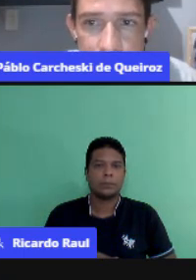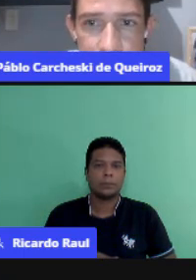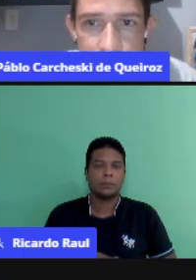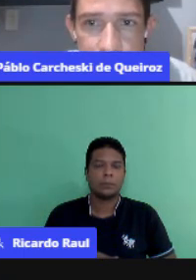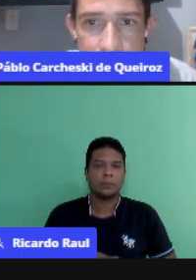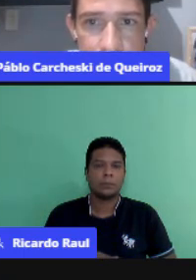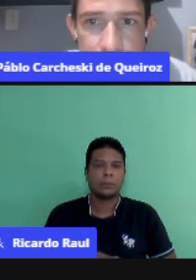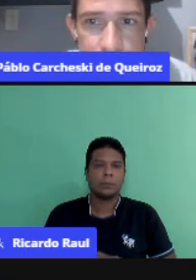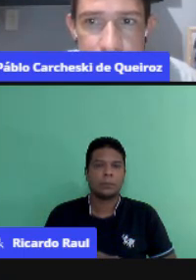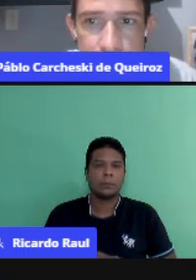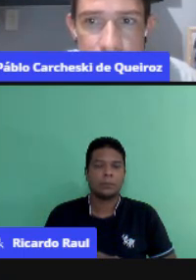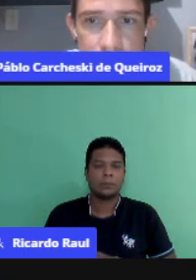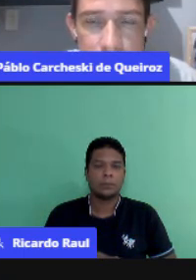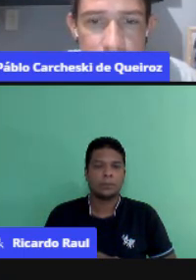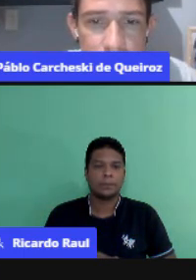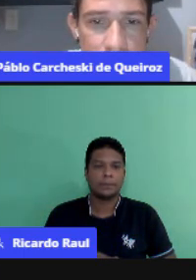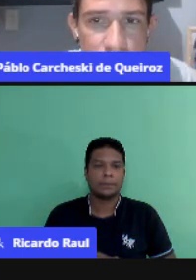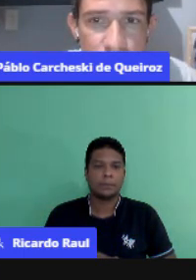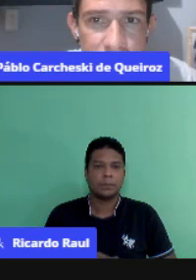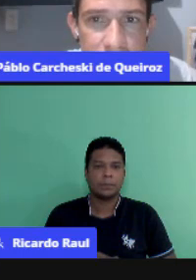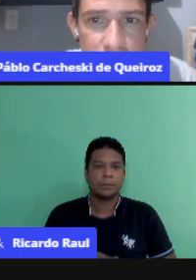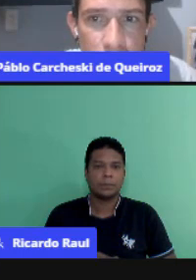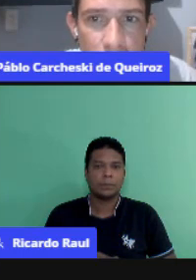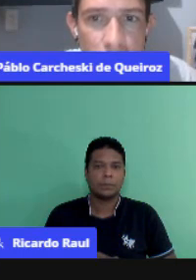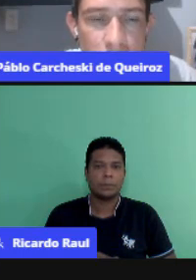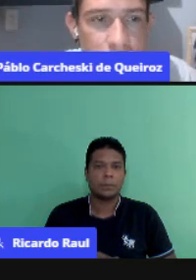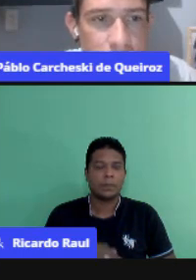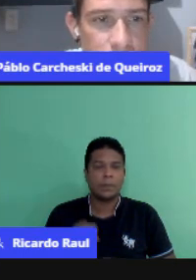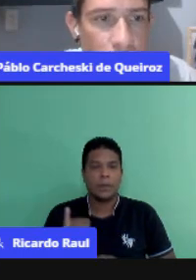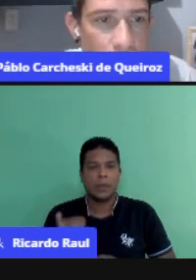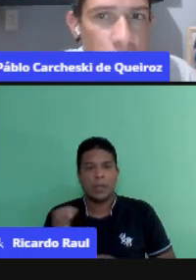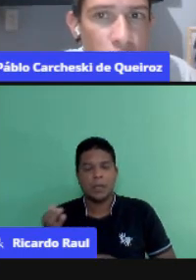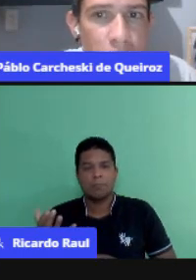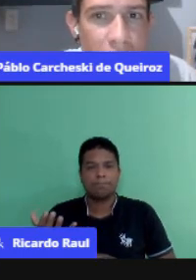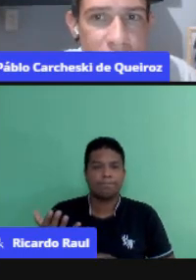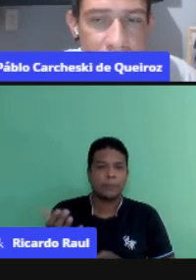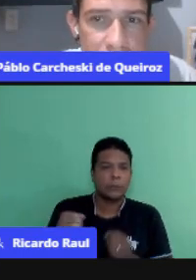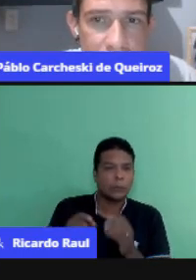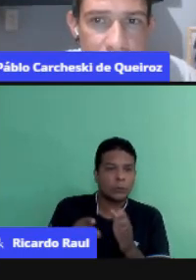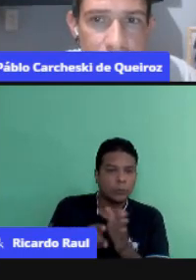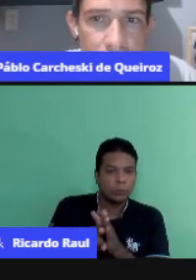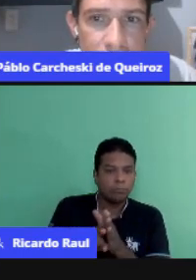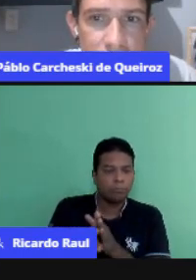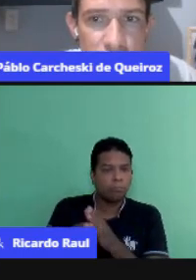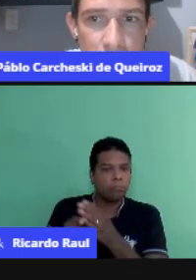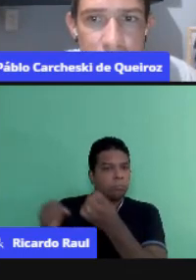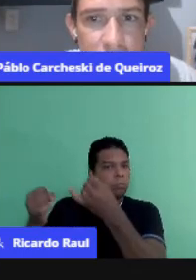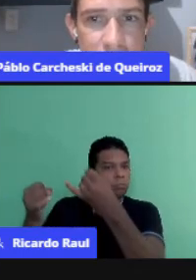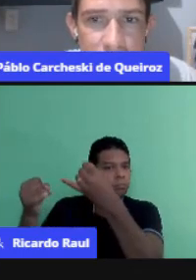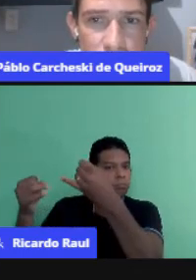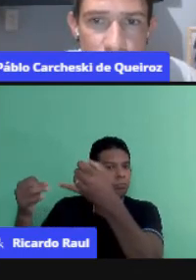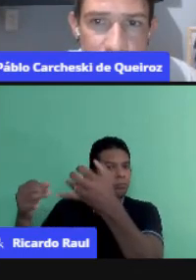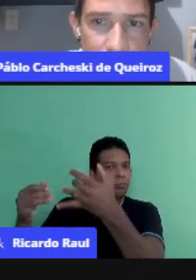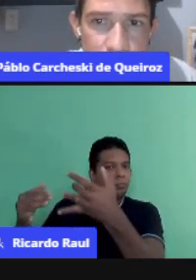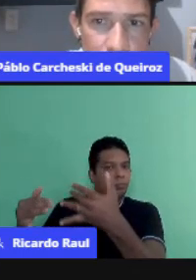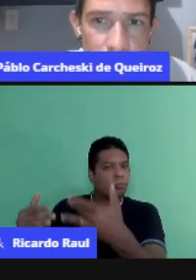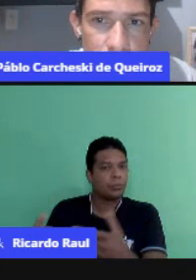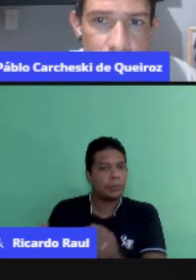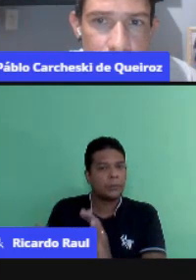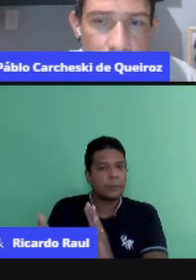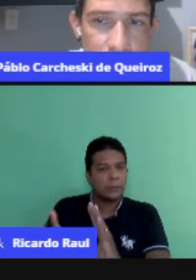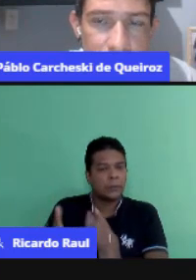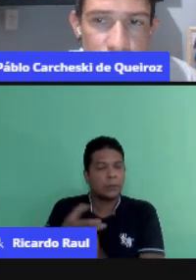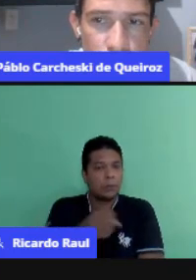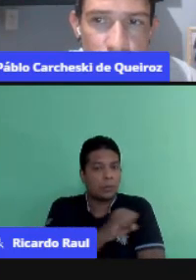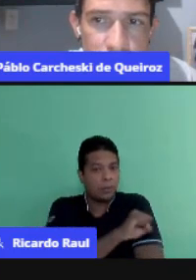E aí, né, se a gente quisesse explorar um pouco mais ainda, existe uma habilidade no 8º